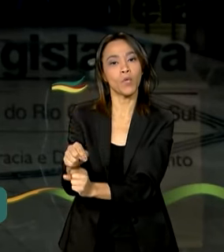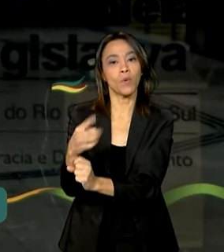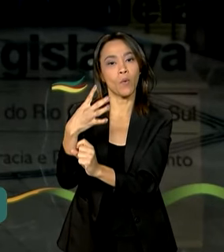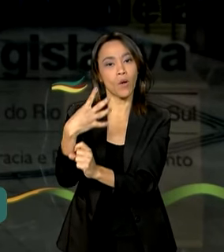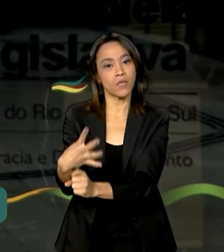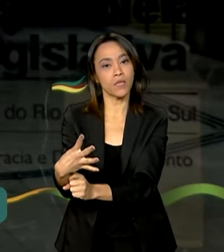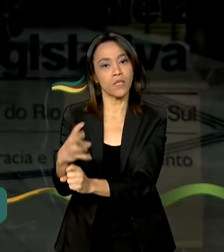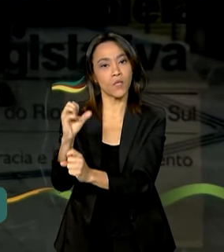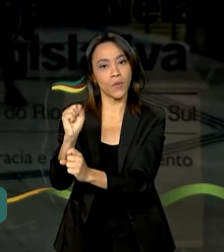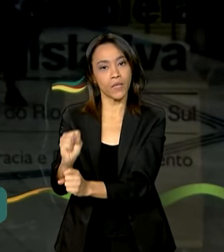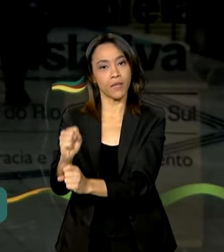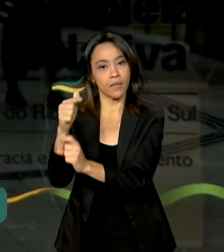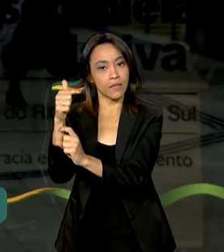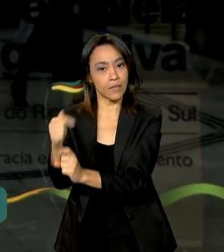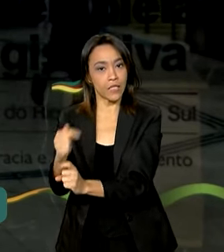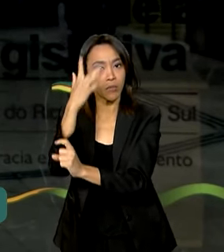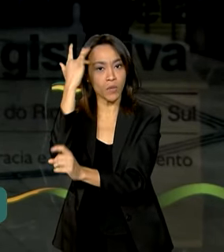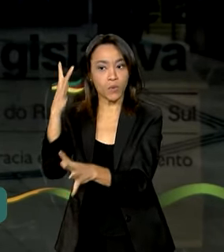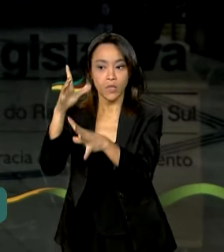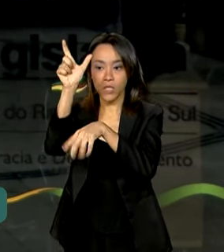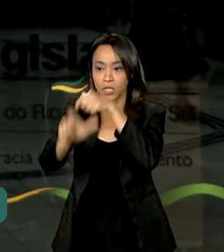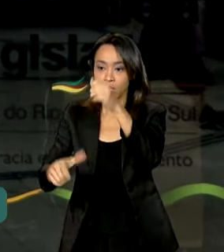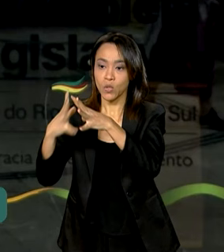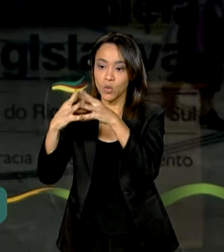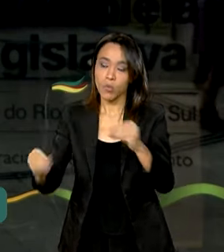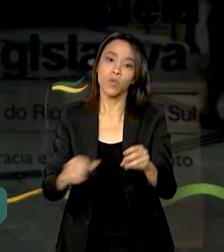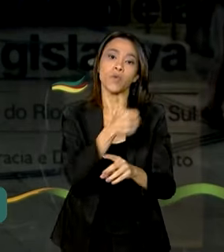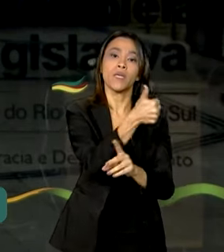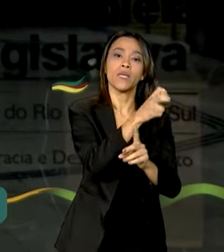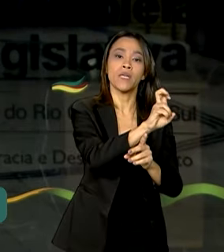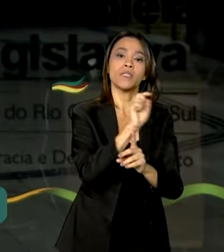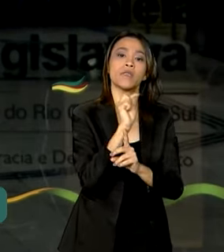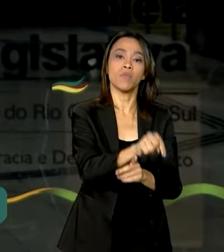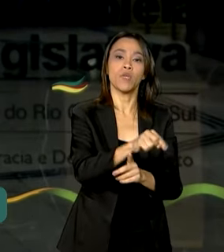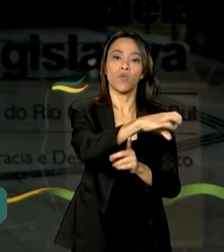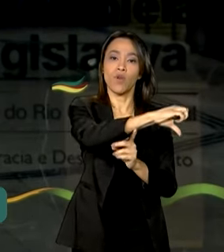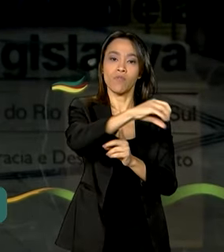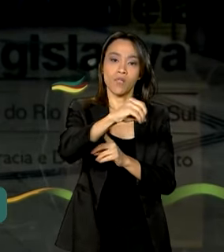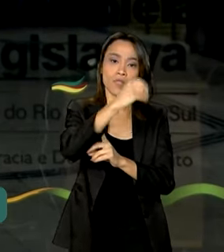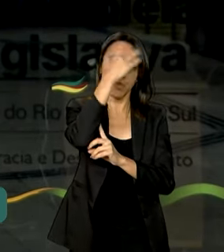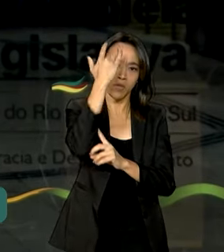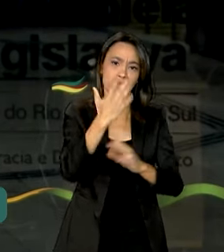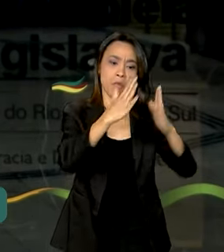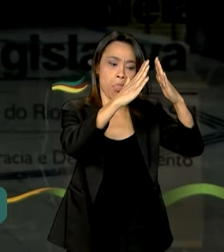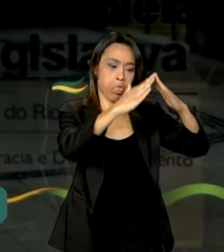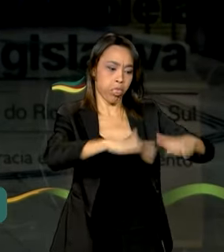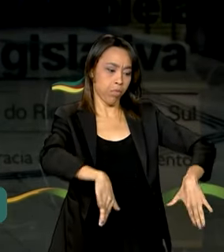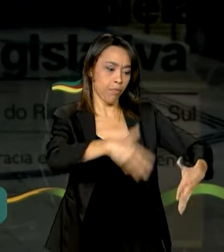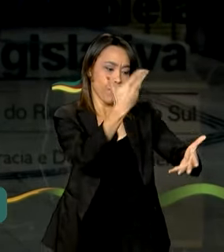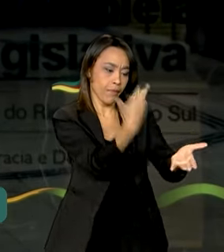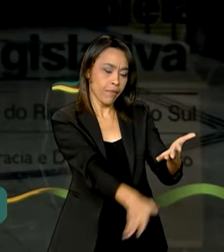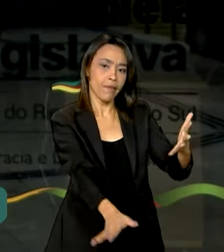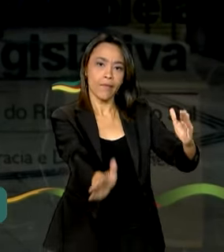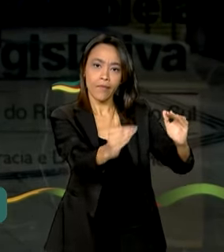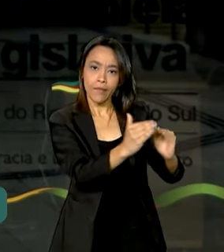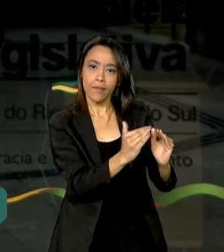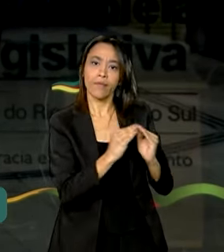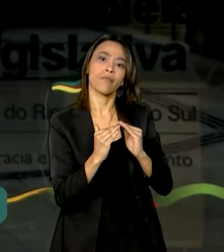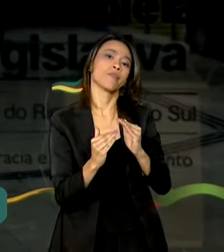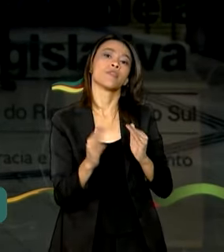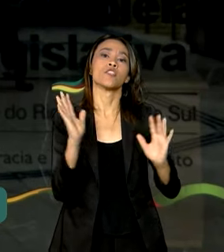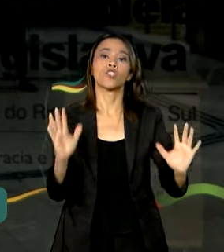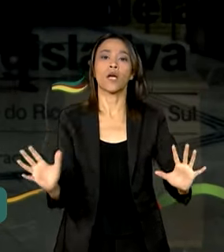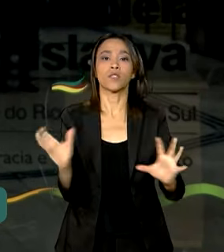18.487 desaparecidos, 15.921 pessoas desalojadas. Há confirmação já de